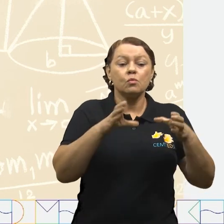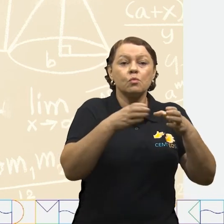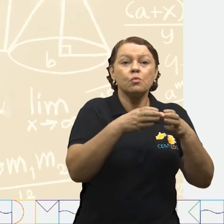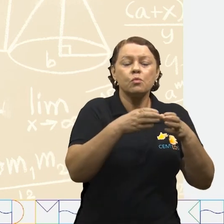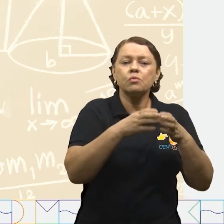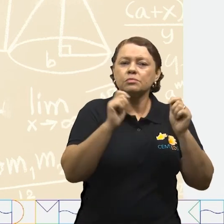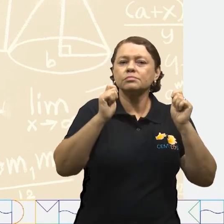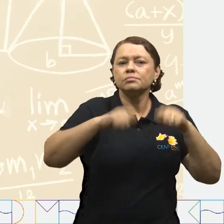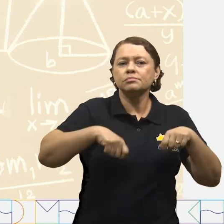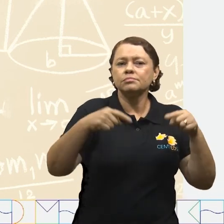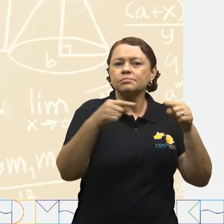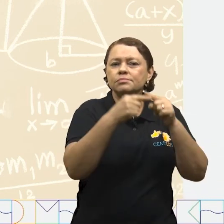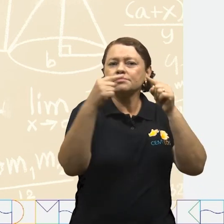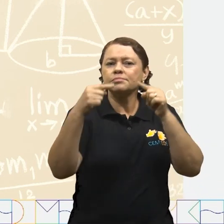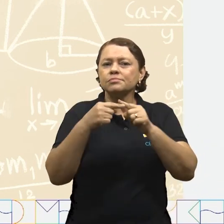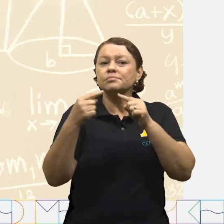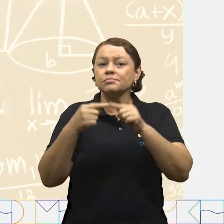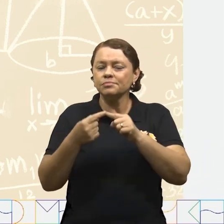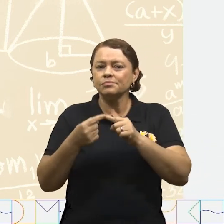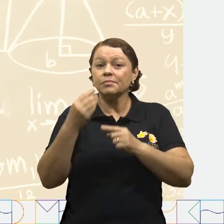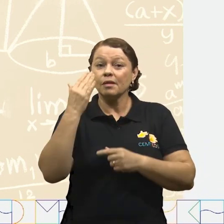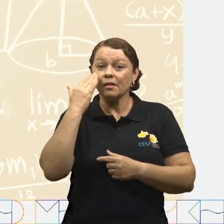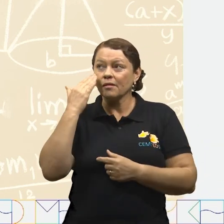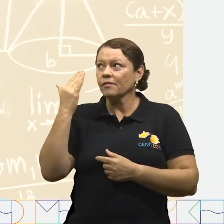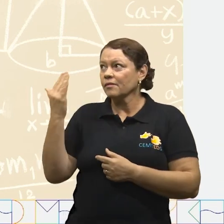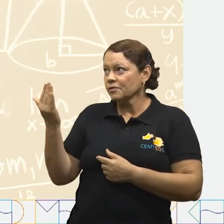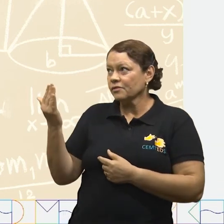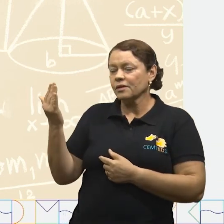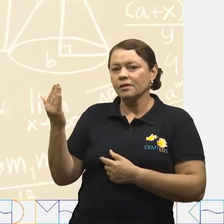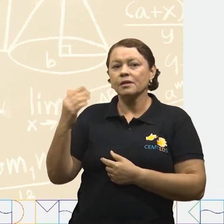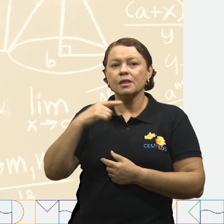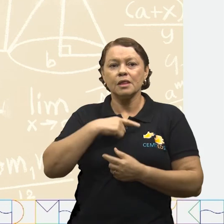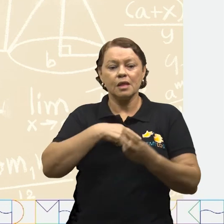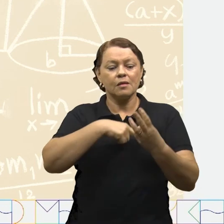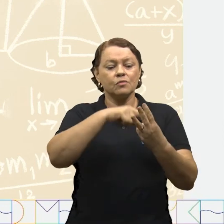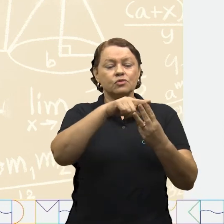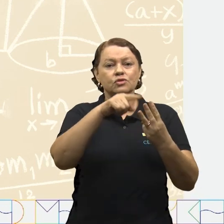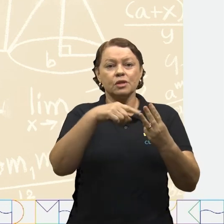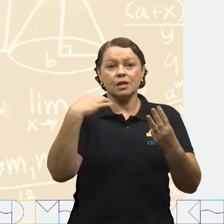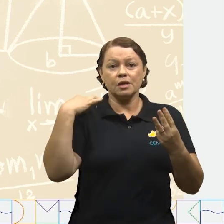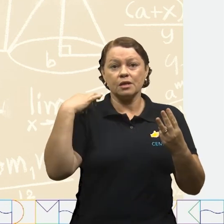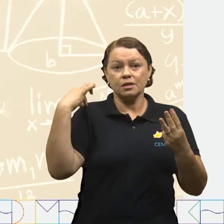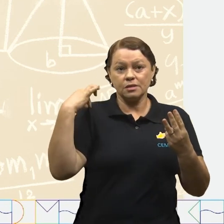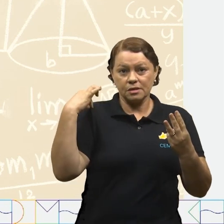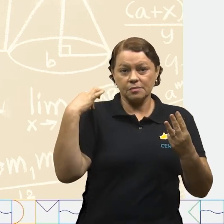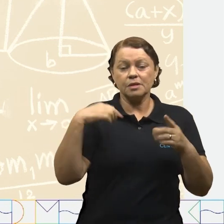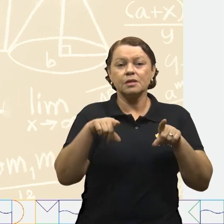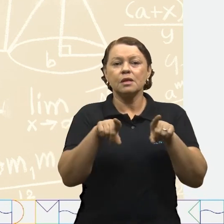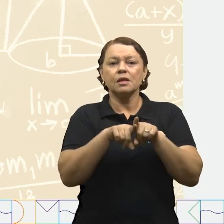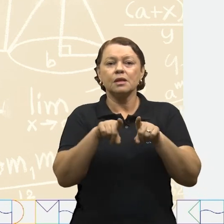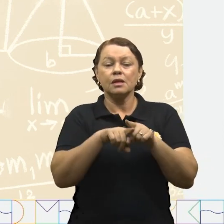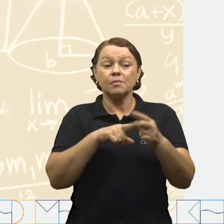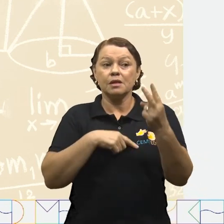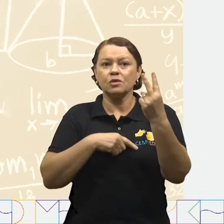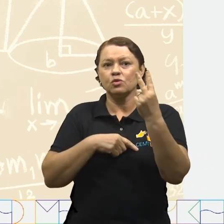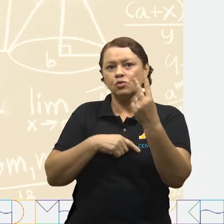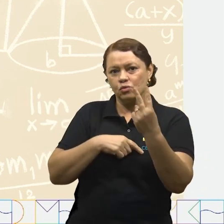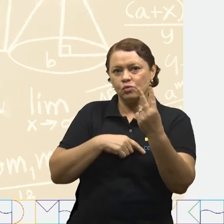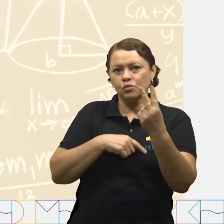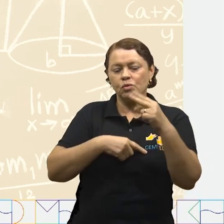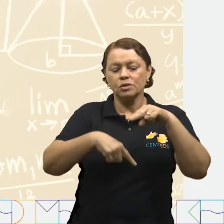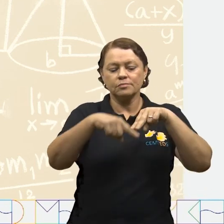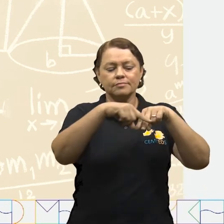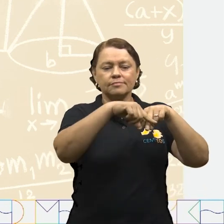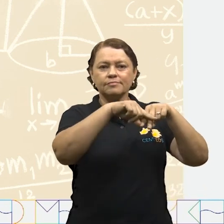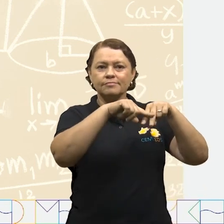completos podemos combinar Vamos ver Aí nós temos três opções de camisas e nós temos duas